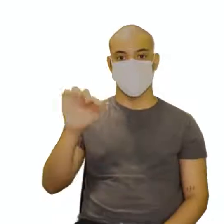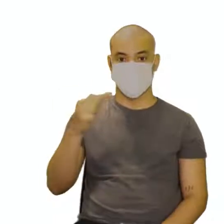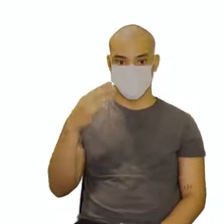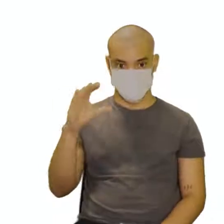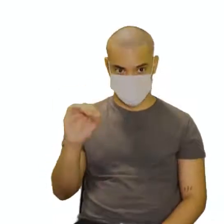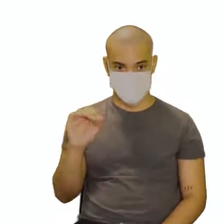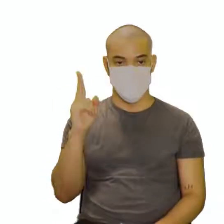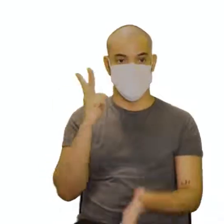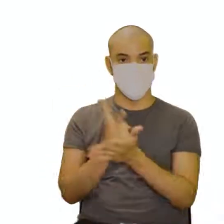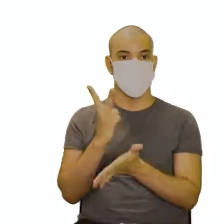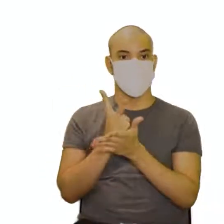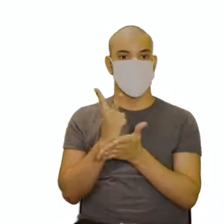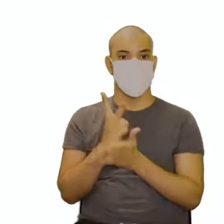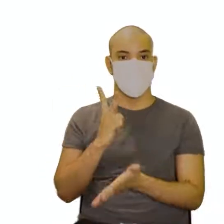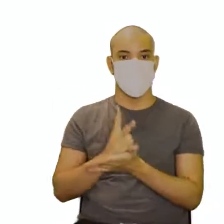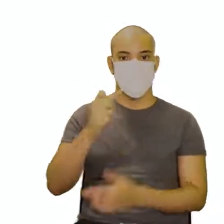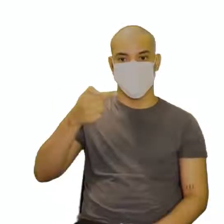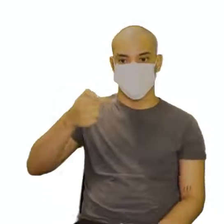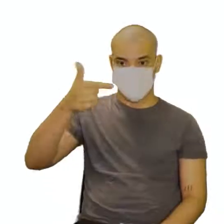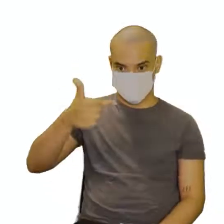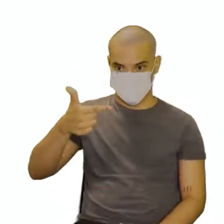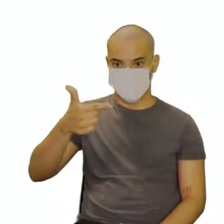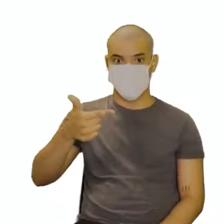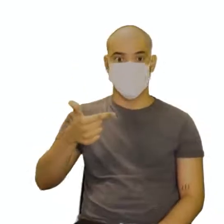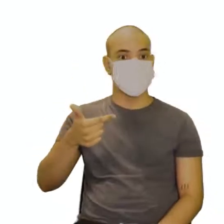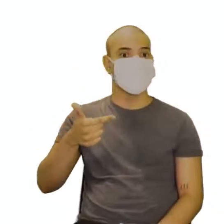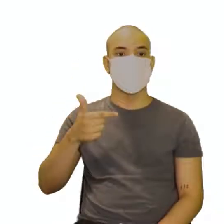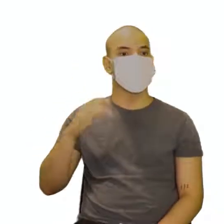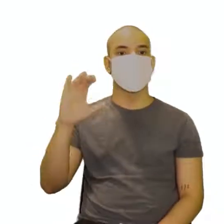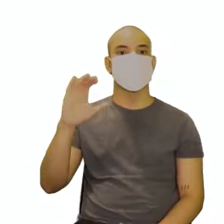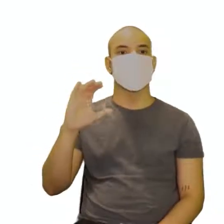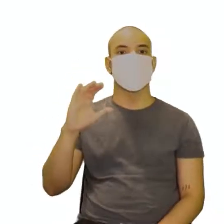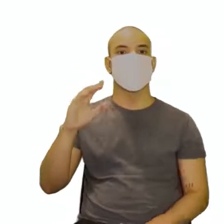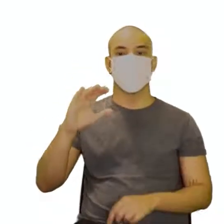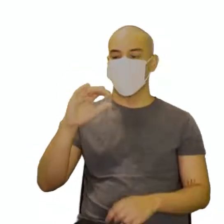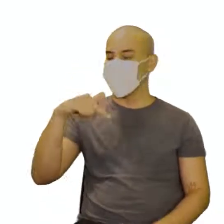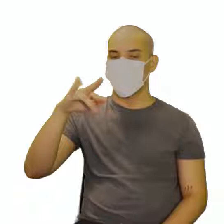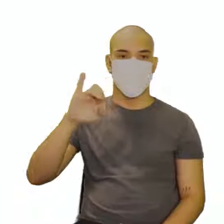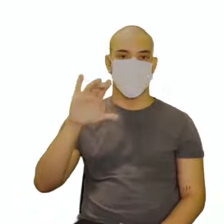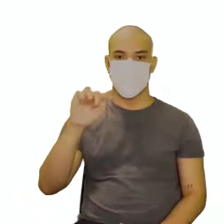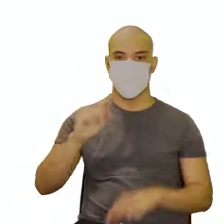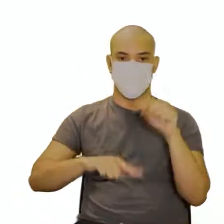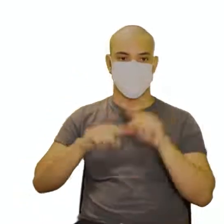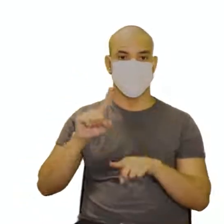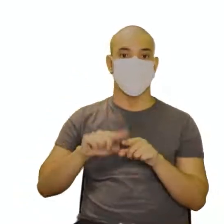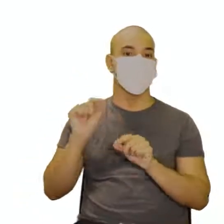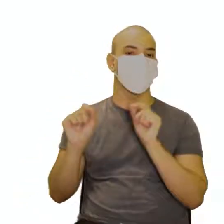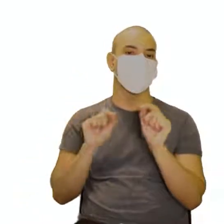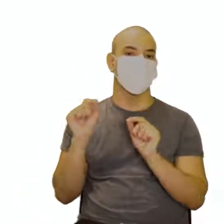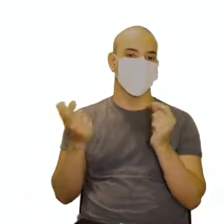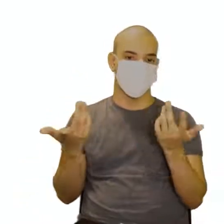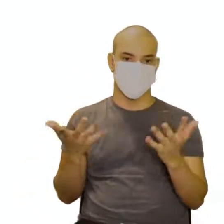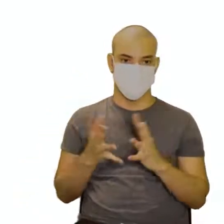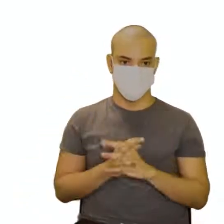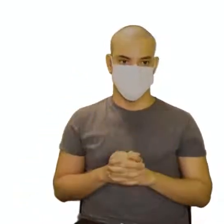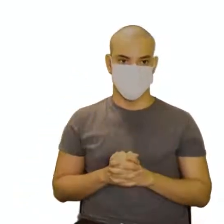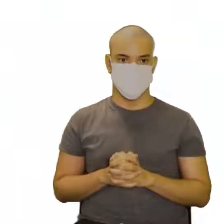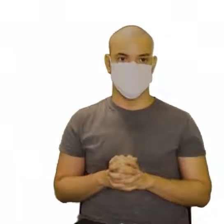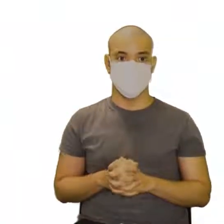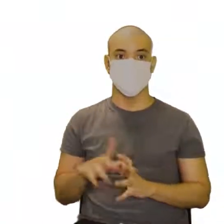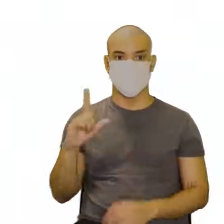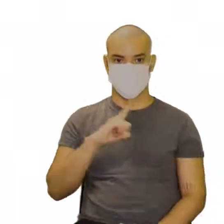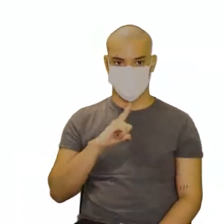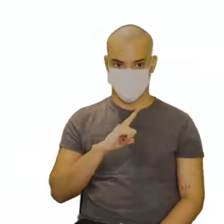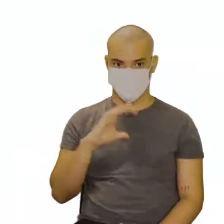série, a tensão é mesmo ali de 72. E a carga, o que eu faço para determinar? A carga, você pega a